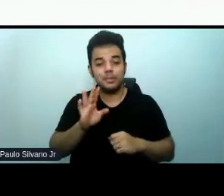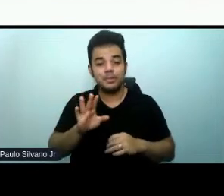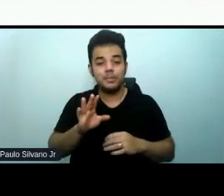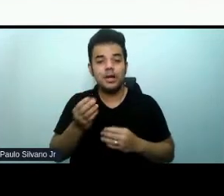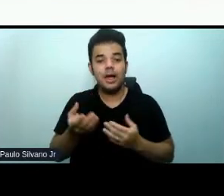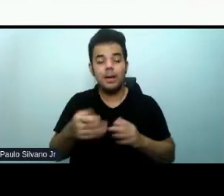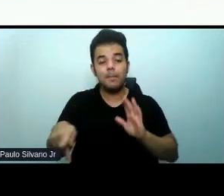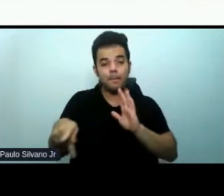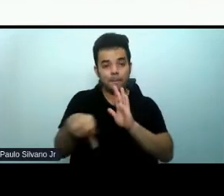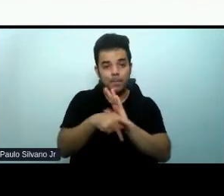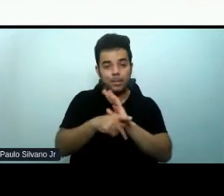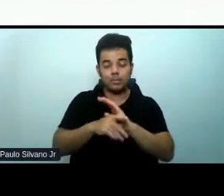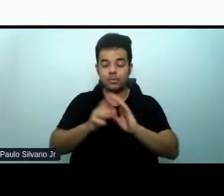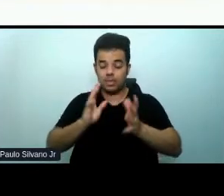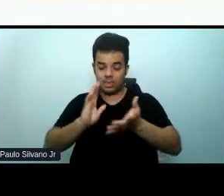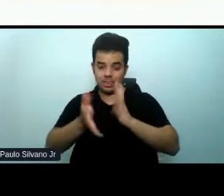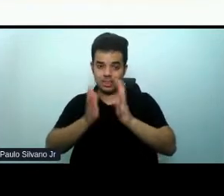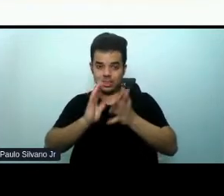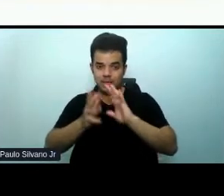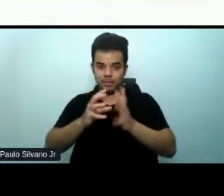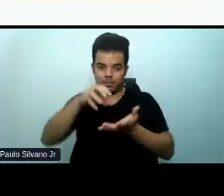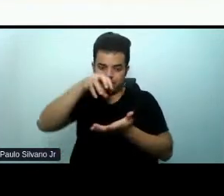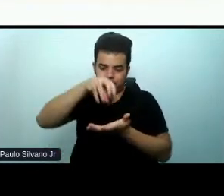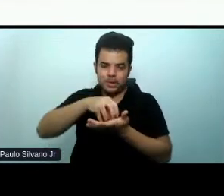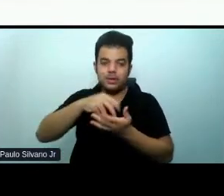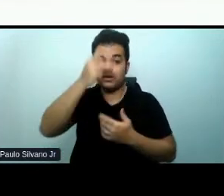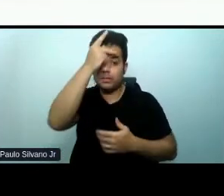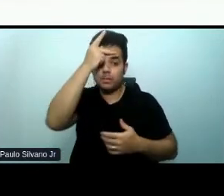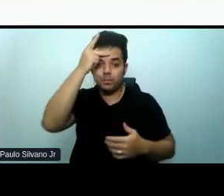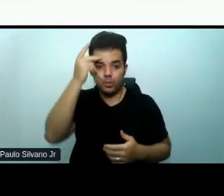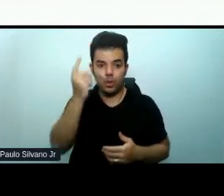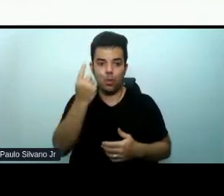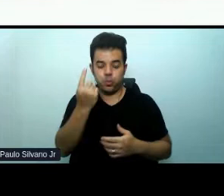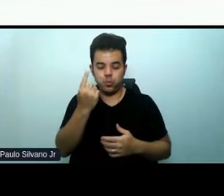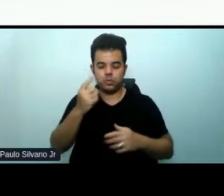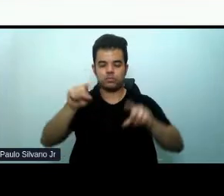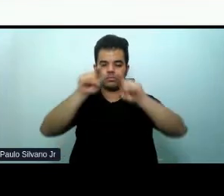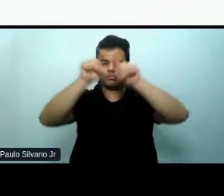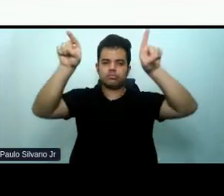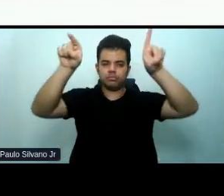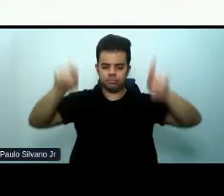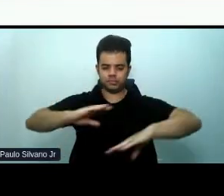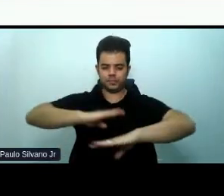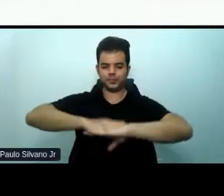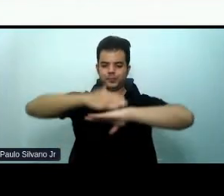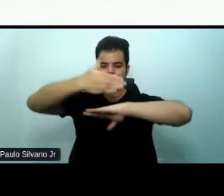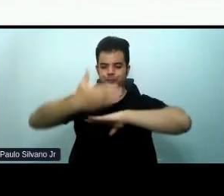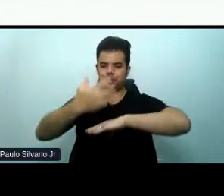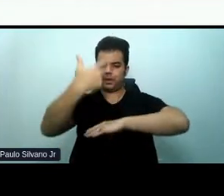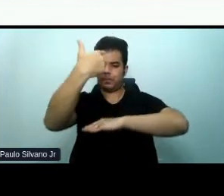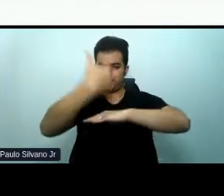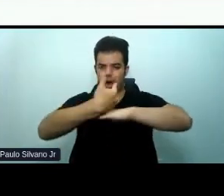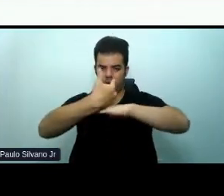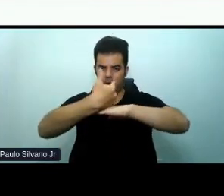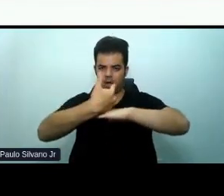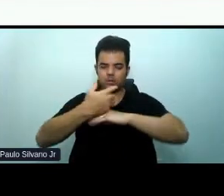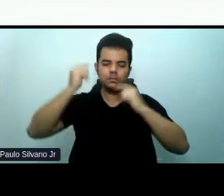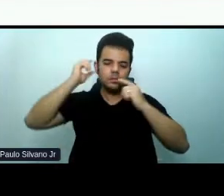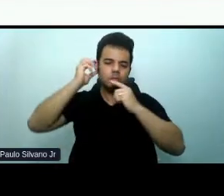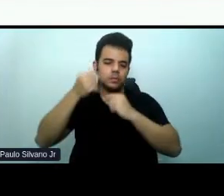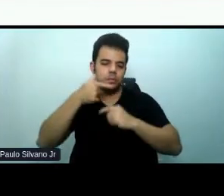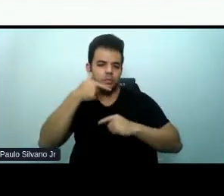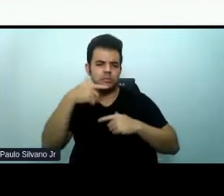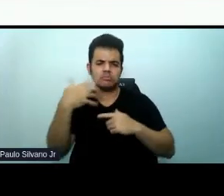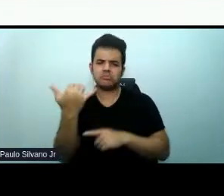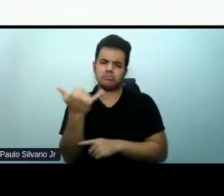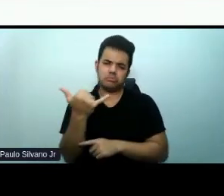Libras é uma pessoa que fica numa central, num lugar, né, e com um aparelho, pode ser o celular,